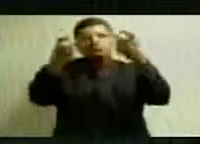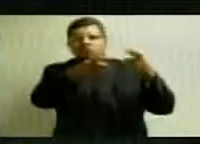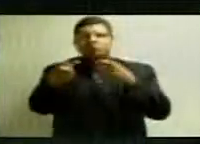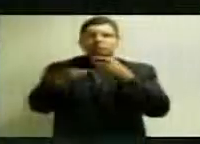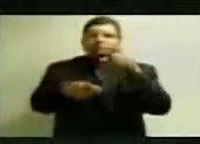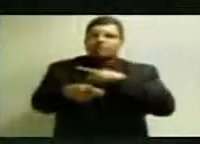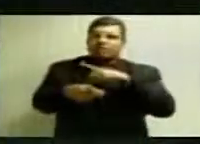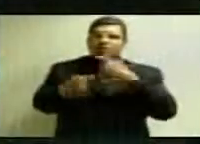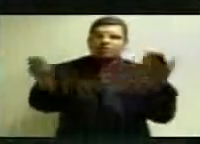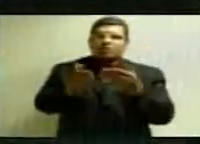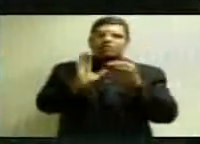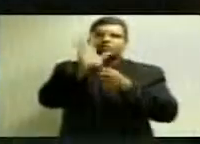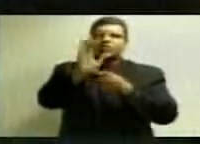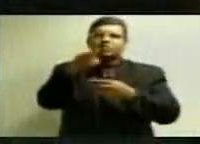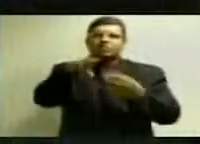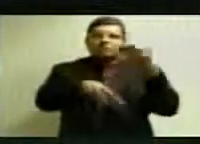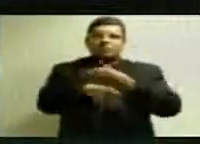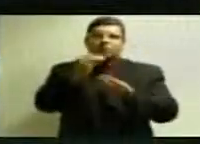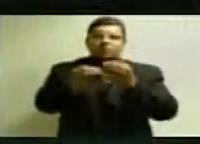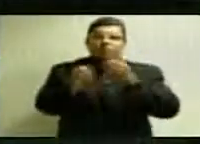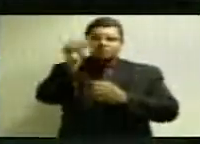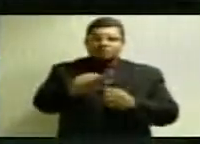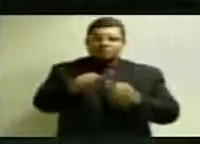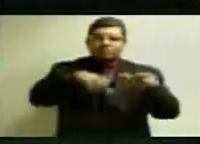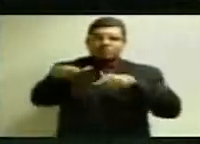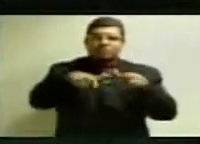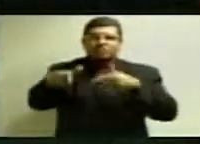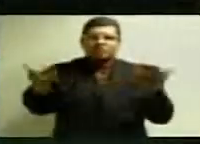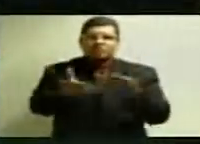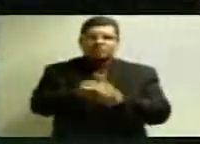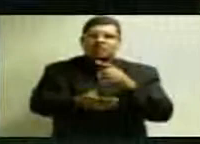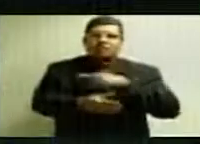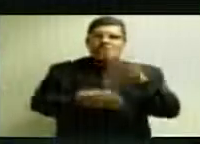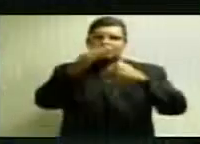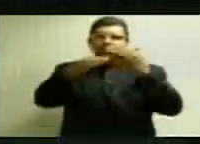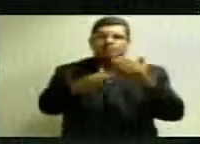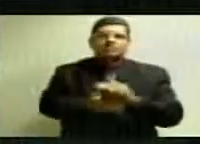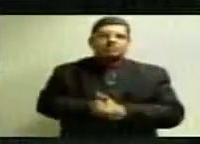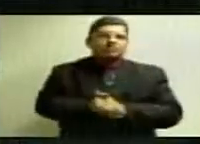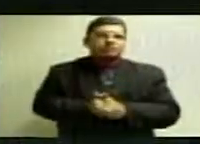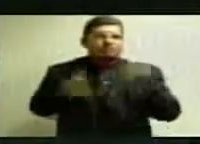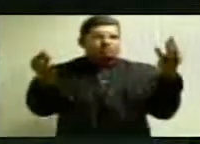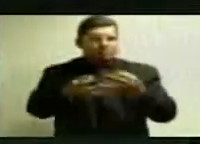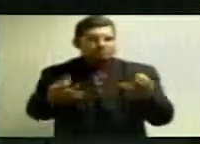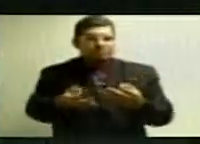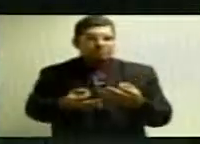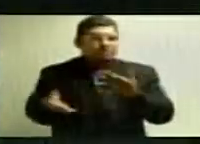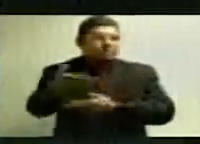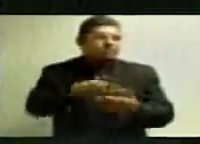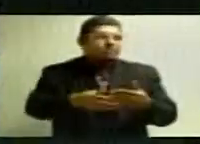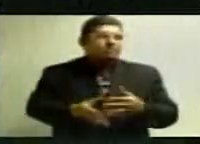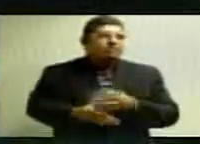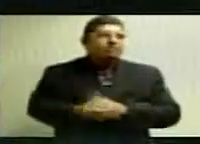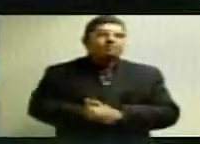que tentaram colocar o monotrilho como uma solução de transporte de massa, esse processo não deu certo, se tornou inviável